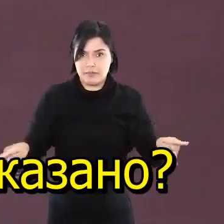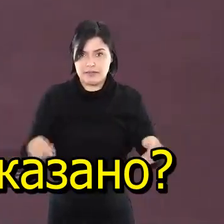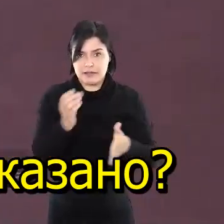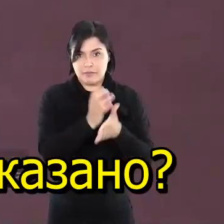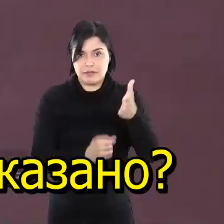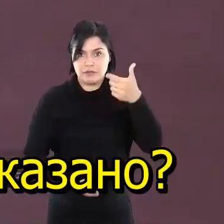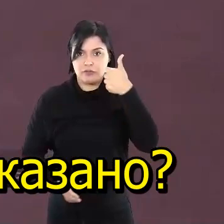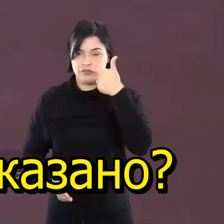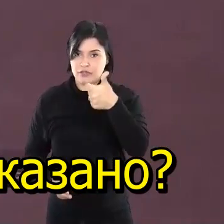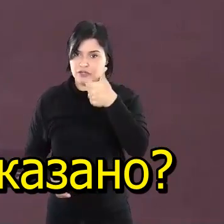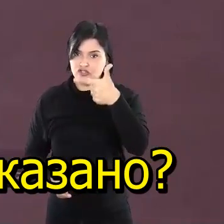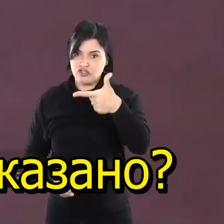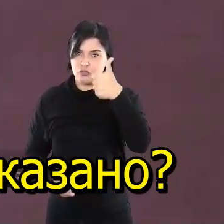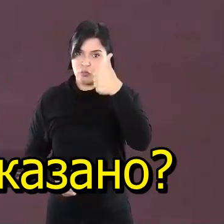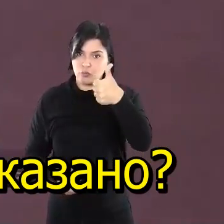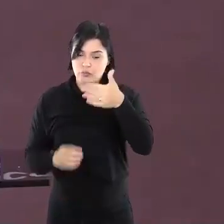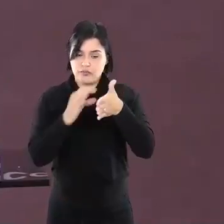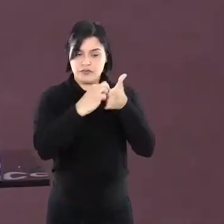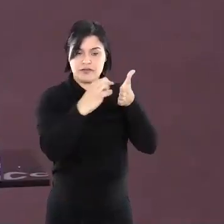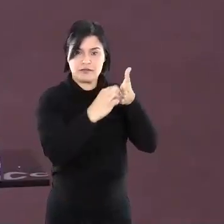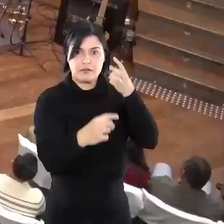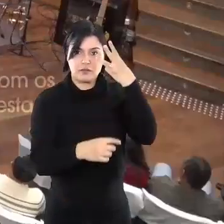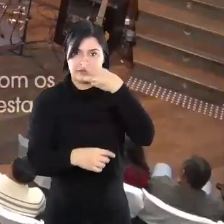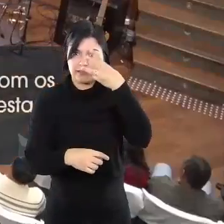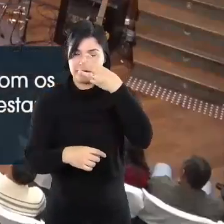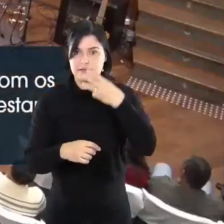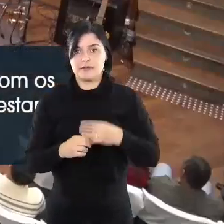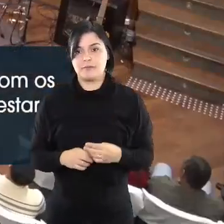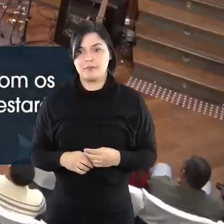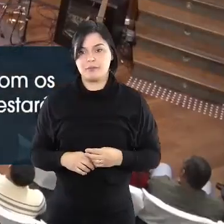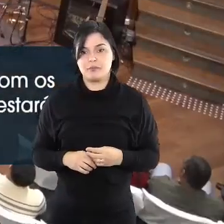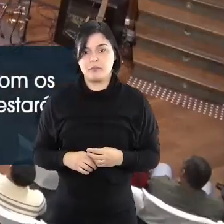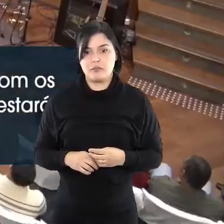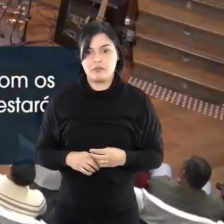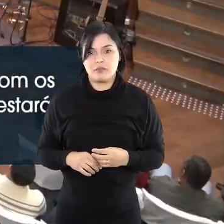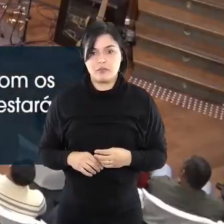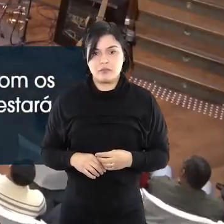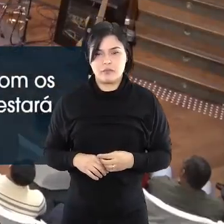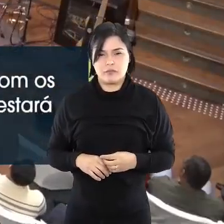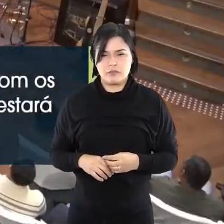Versículo 3. Vamos ler juntos? O que é que diz? Então ouvi